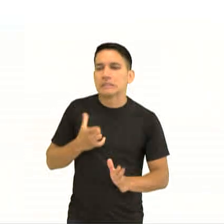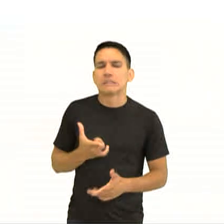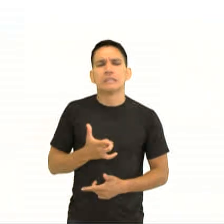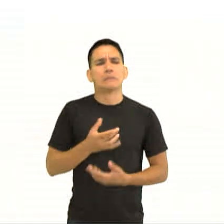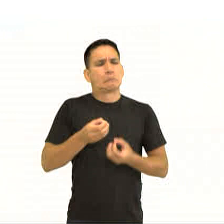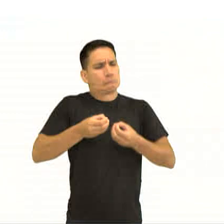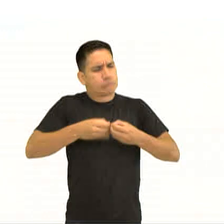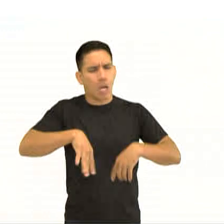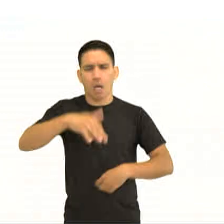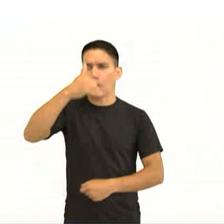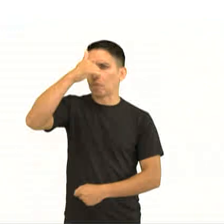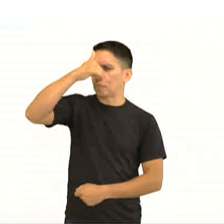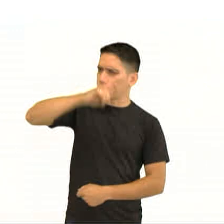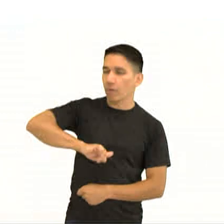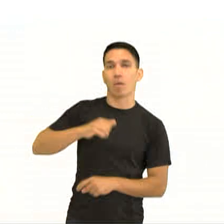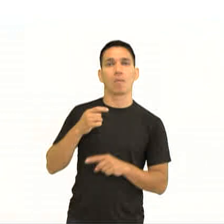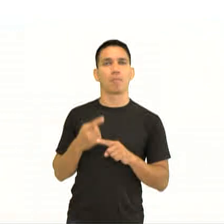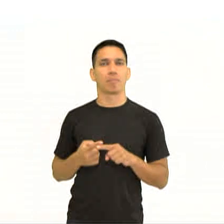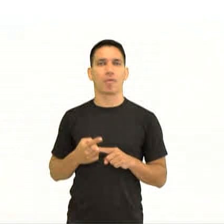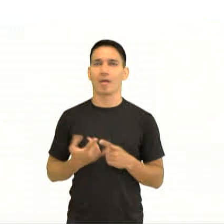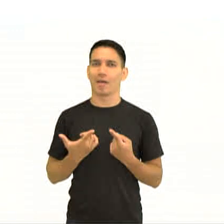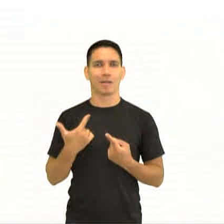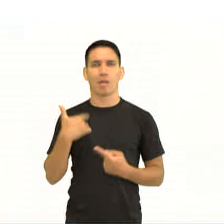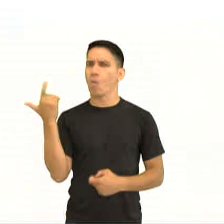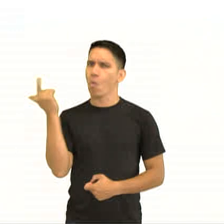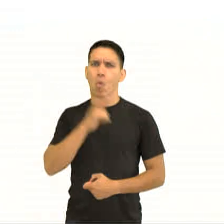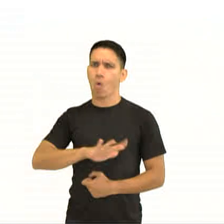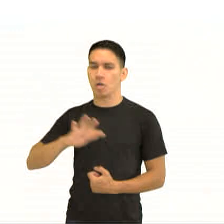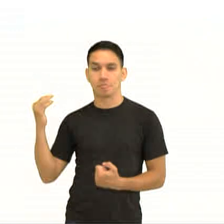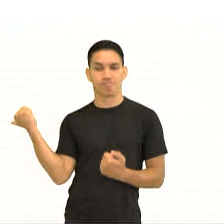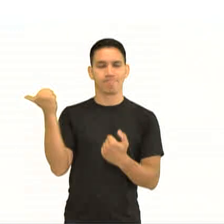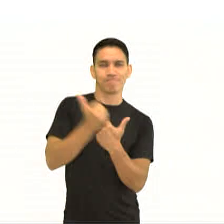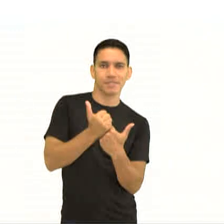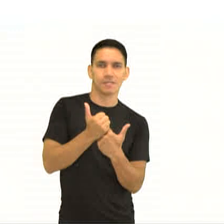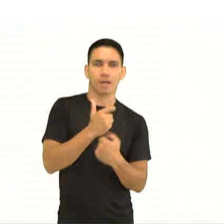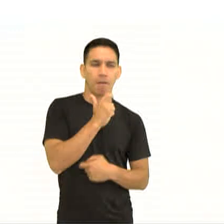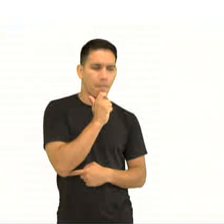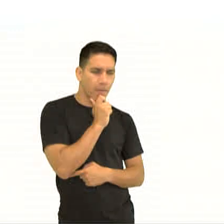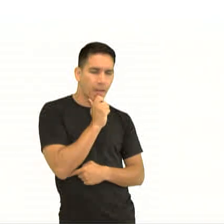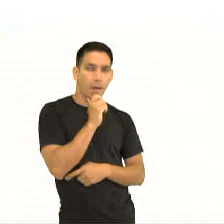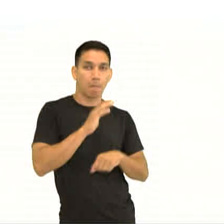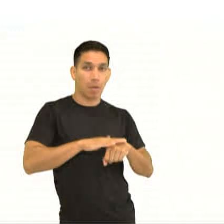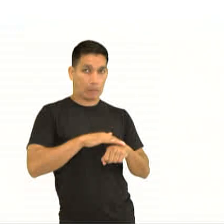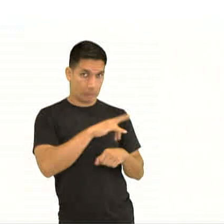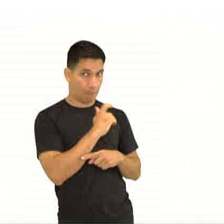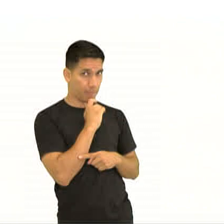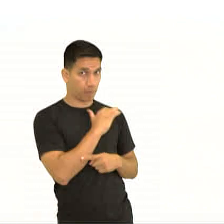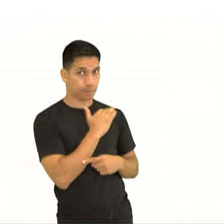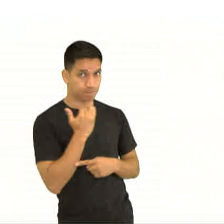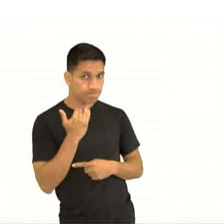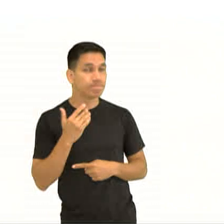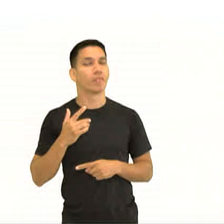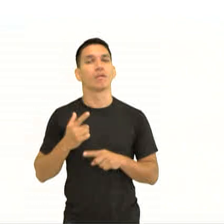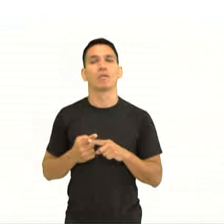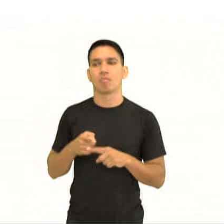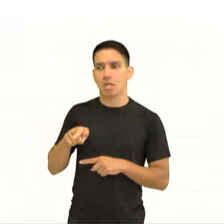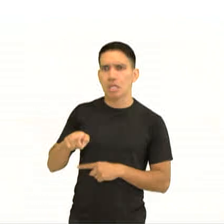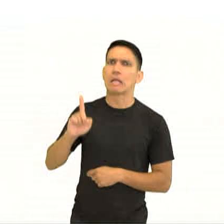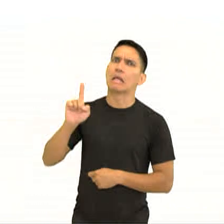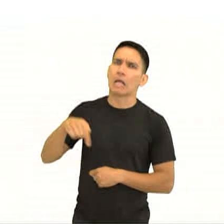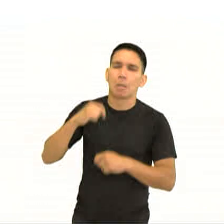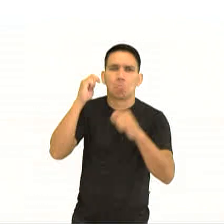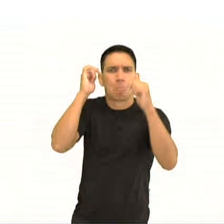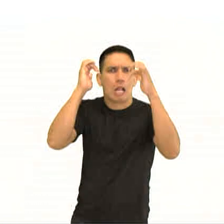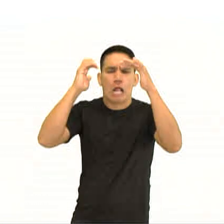decepciona quando não consegue assumir a academia de Platão após a sua morte, mesmo sendo o cérebro